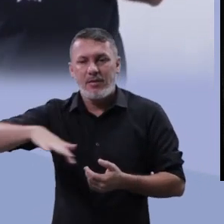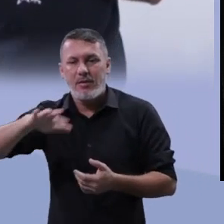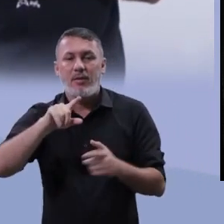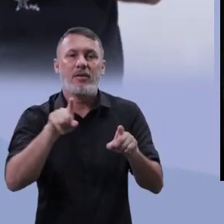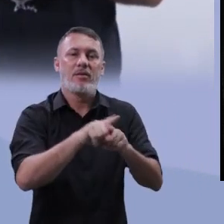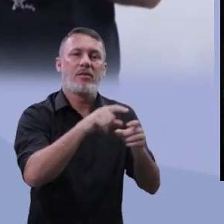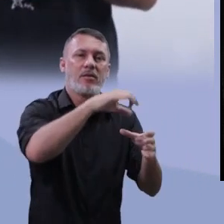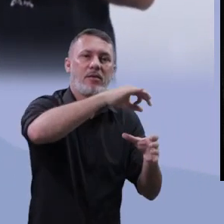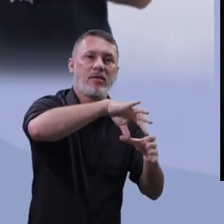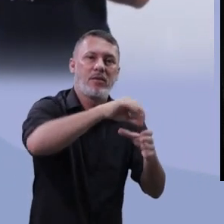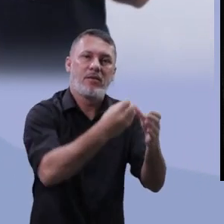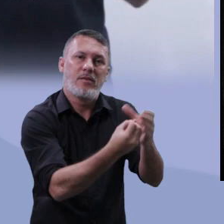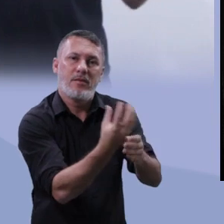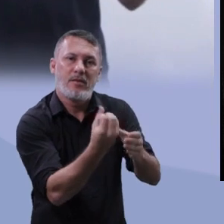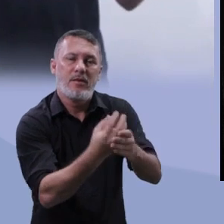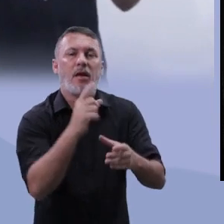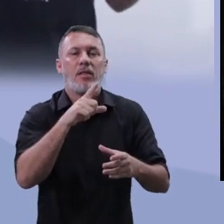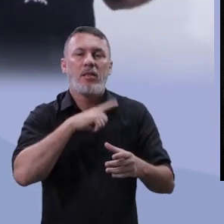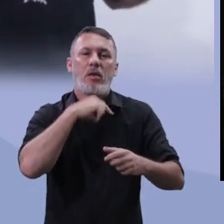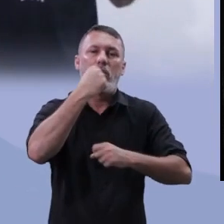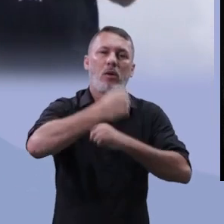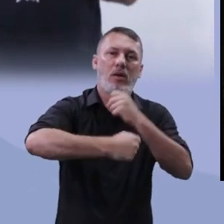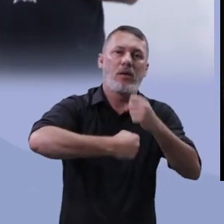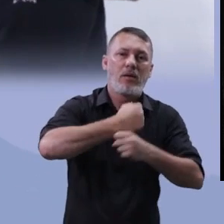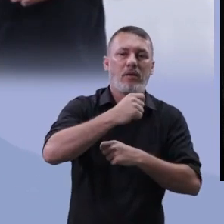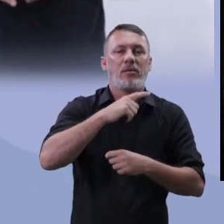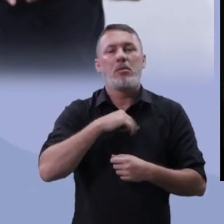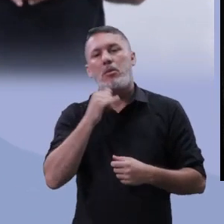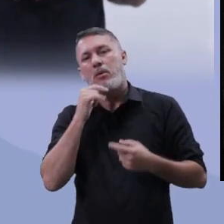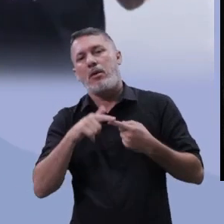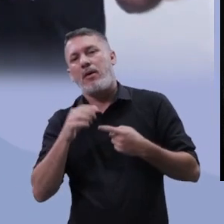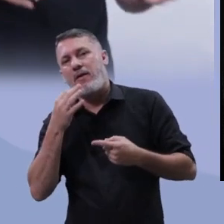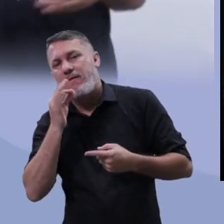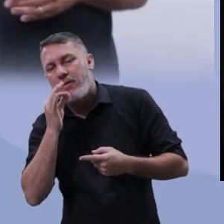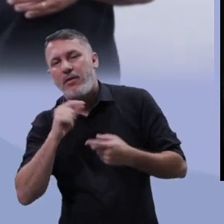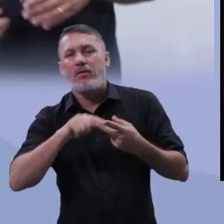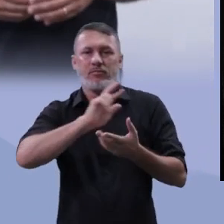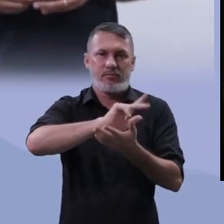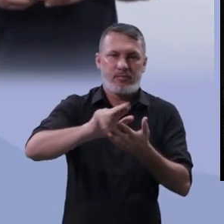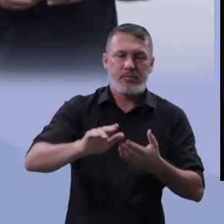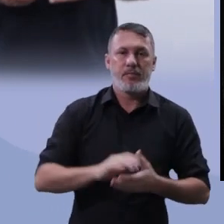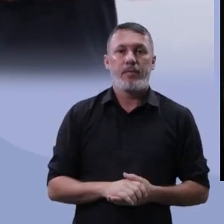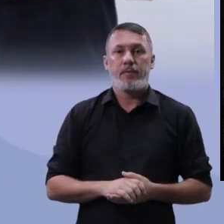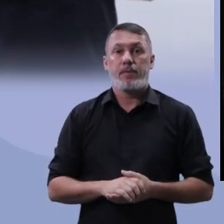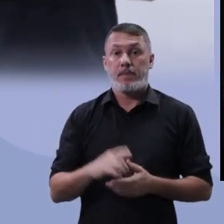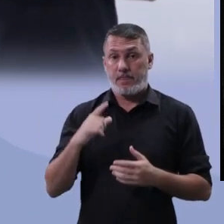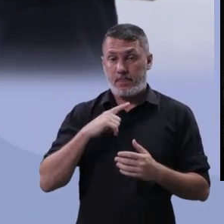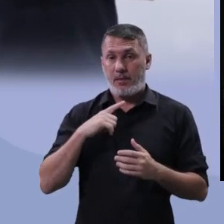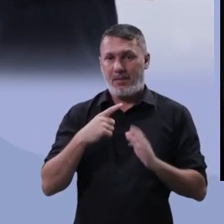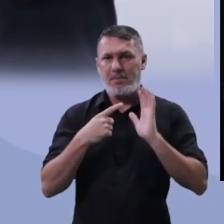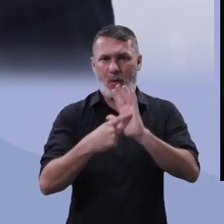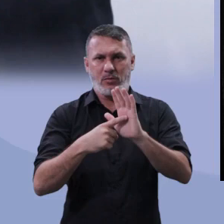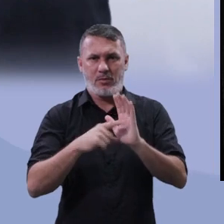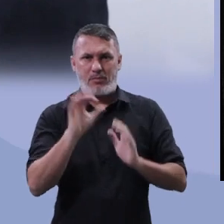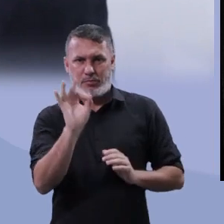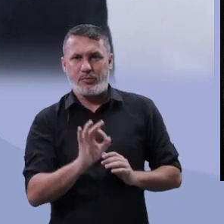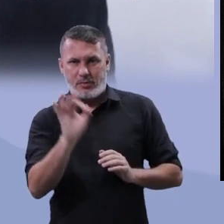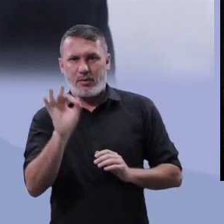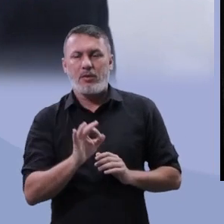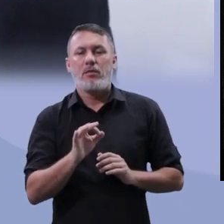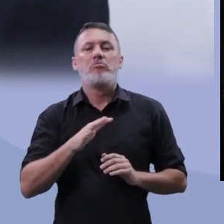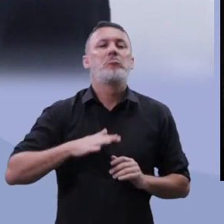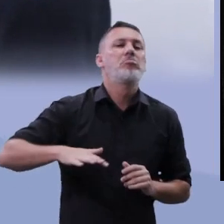a agricultura, somadas às lavouras anuais e as perenes, como o café e a fruticultura. De acordo com os dados